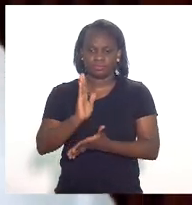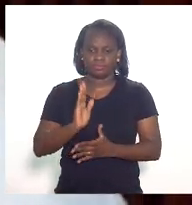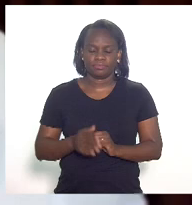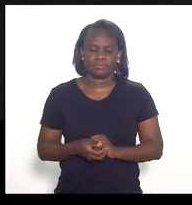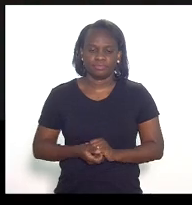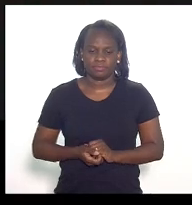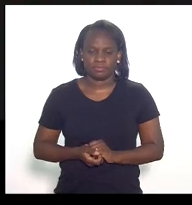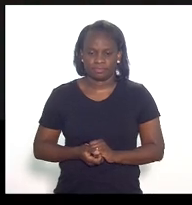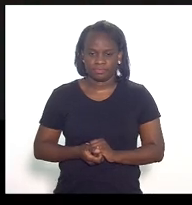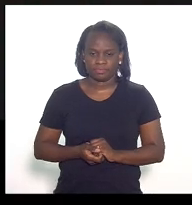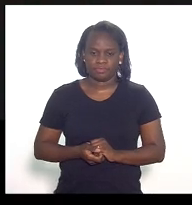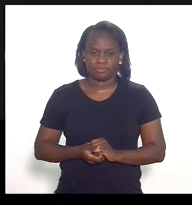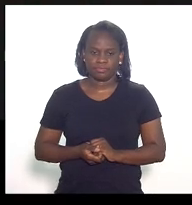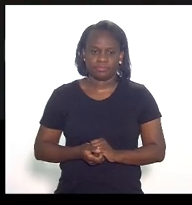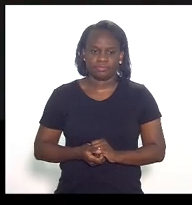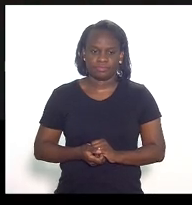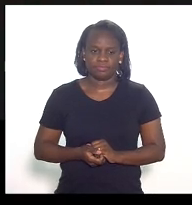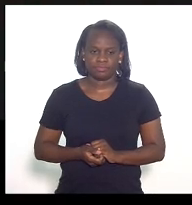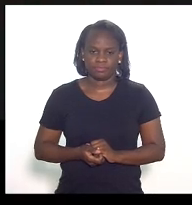aprovado.